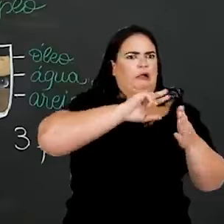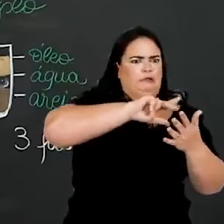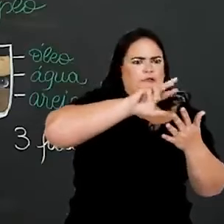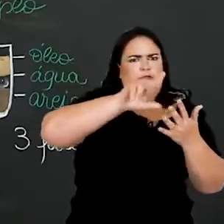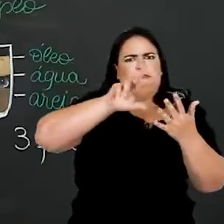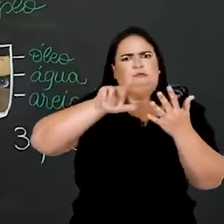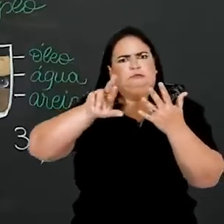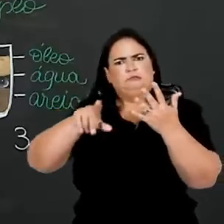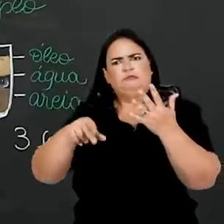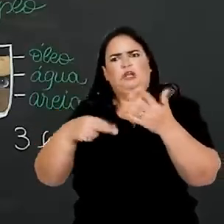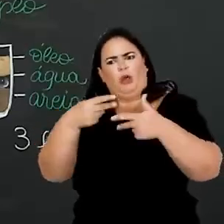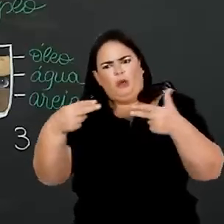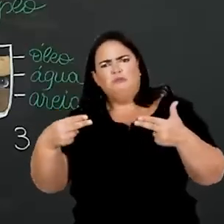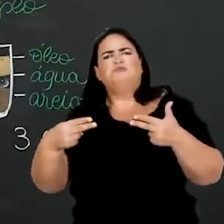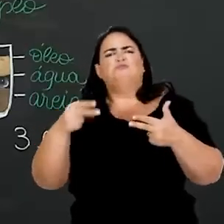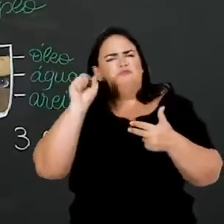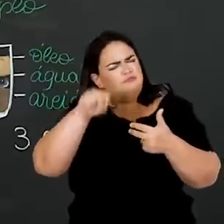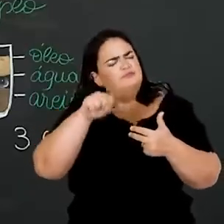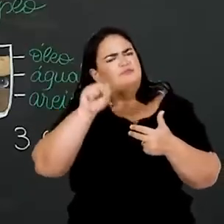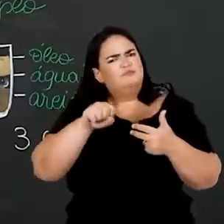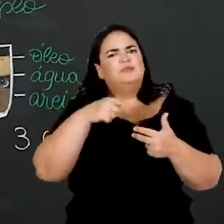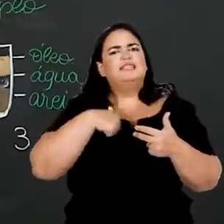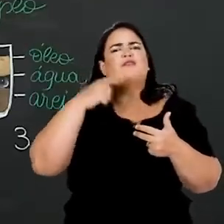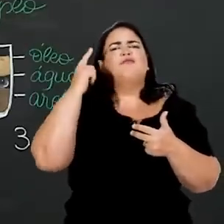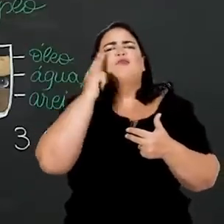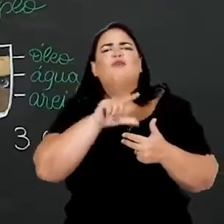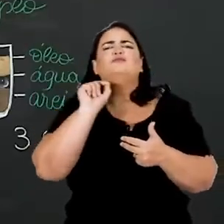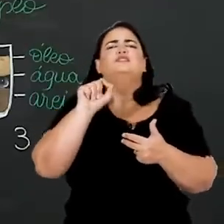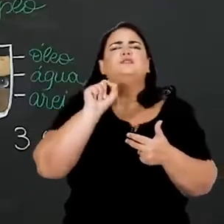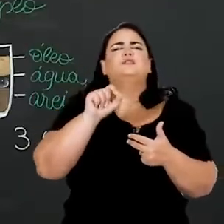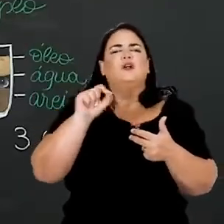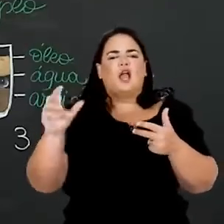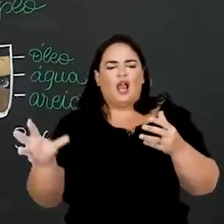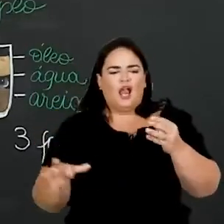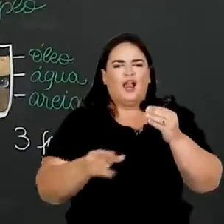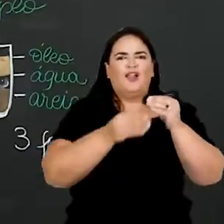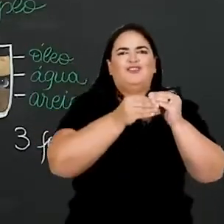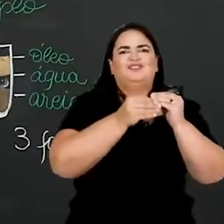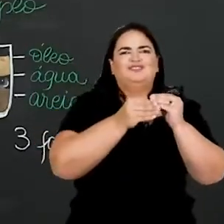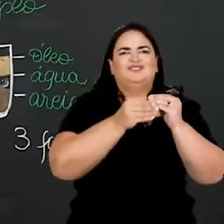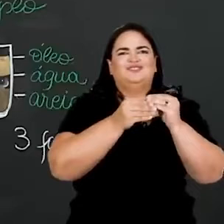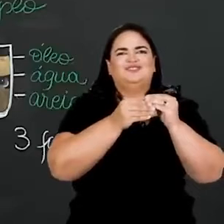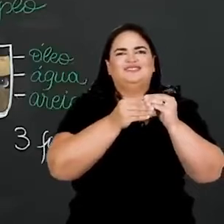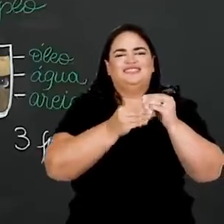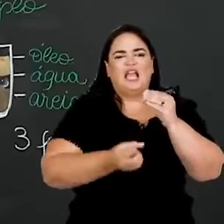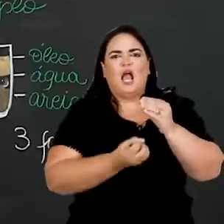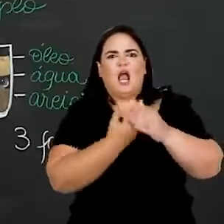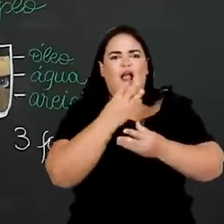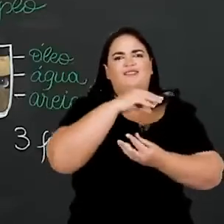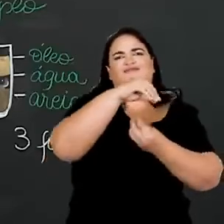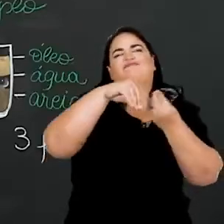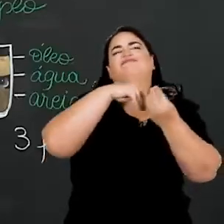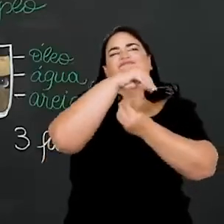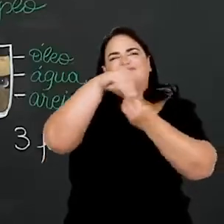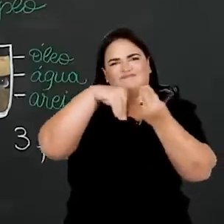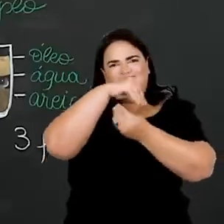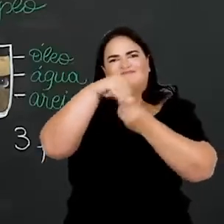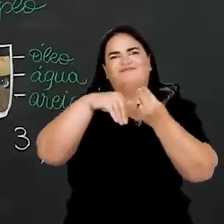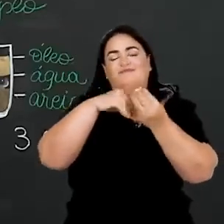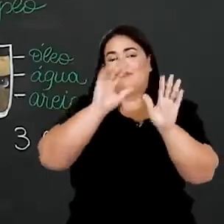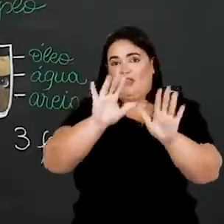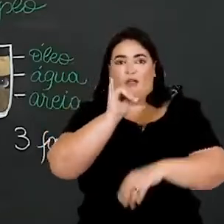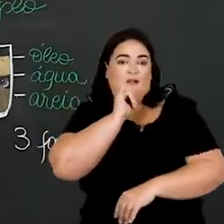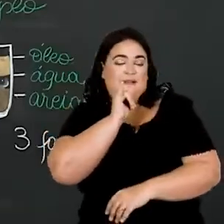substâncias? Sim. E aí eu consigo juntar essas substâncias e formar o que a gente chama de misturas. Exemplo, eu